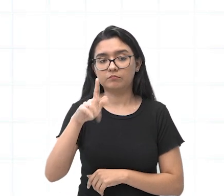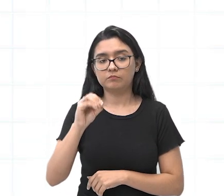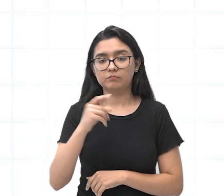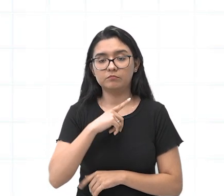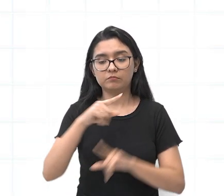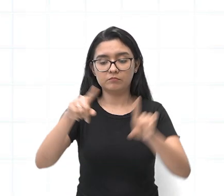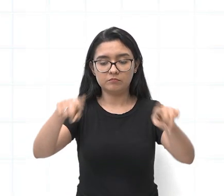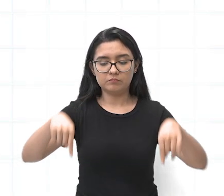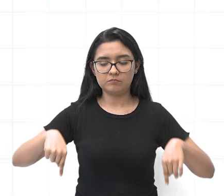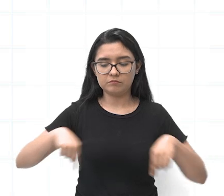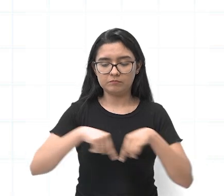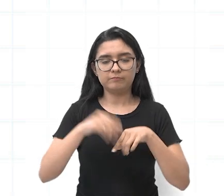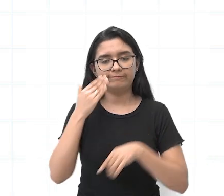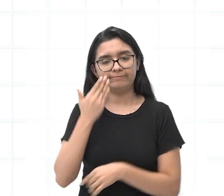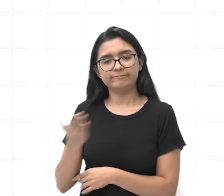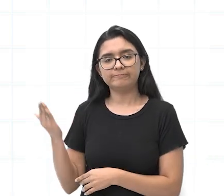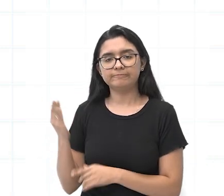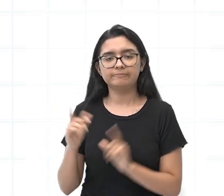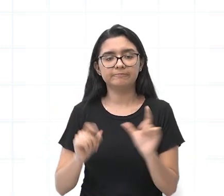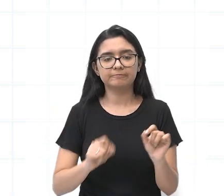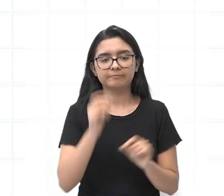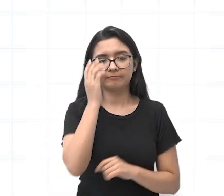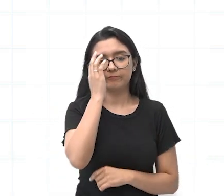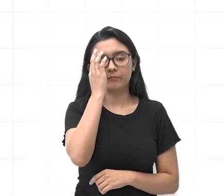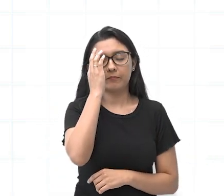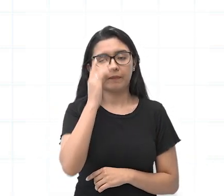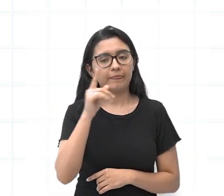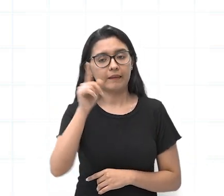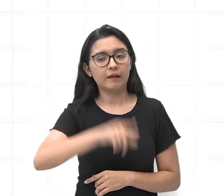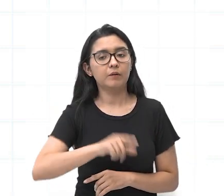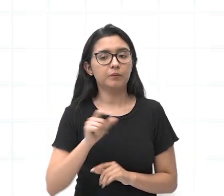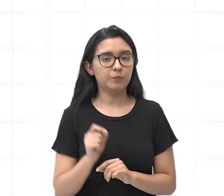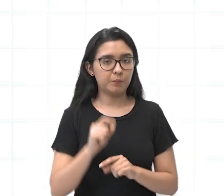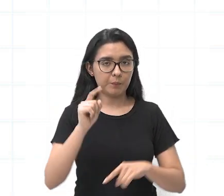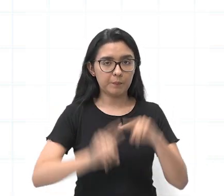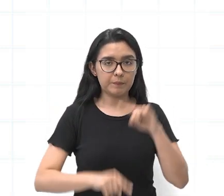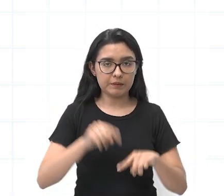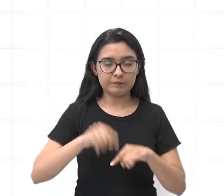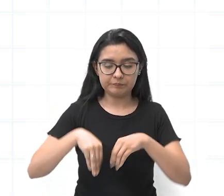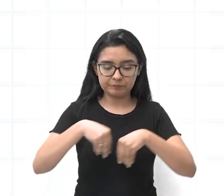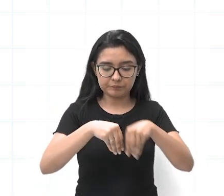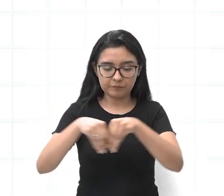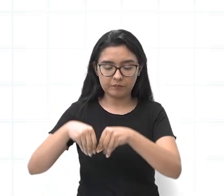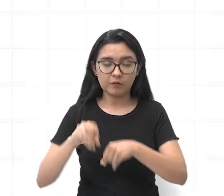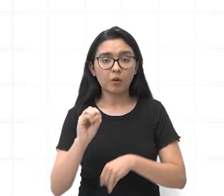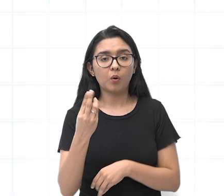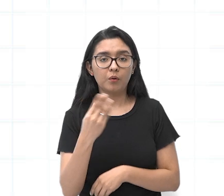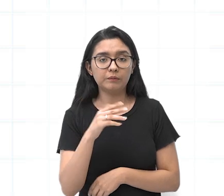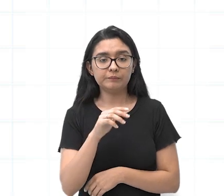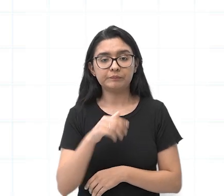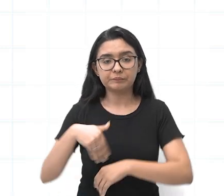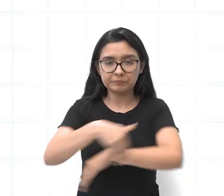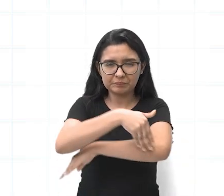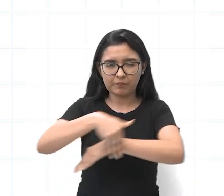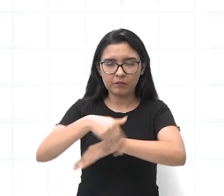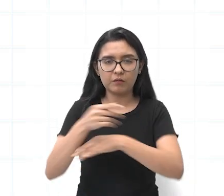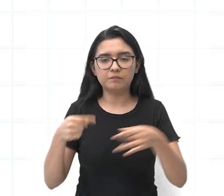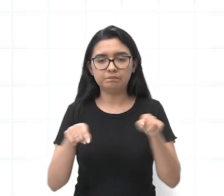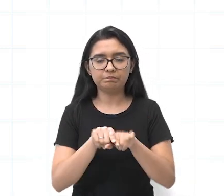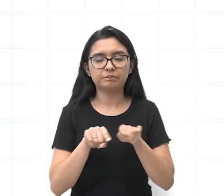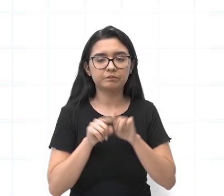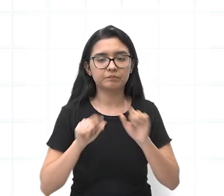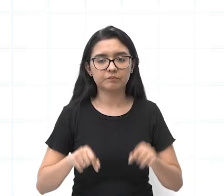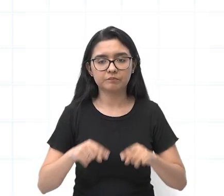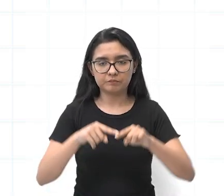a quadra da bocha, ela tradicionalmente é feita de terra ou asfalto. Os